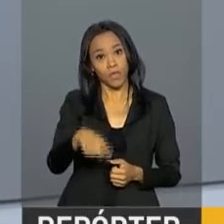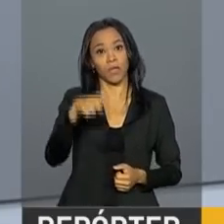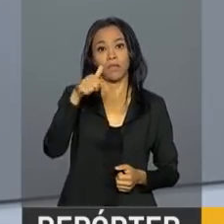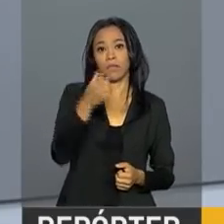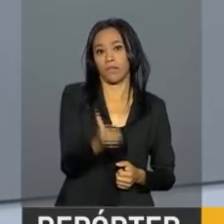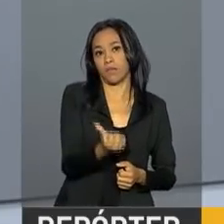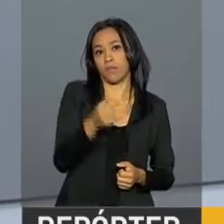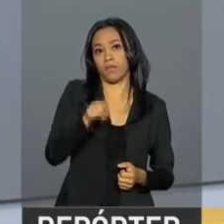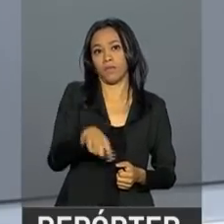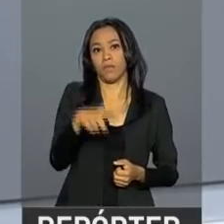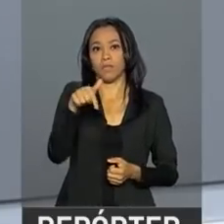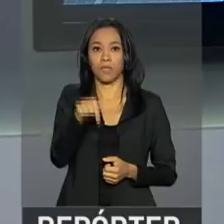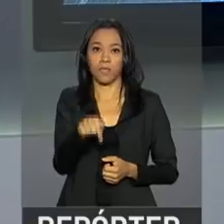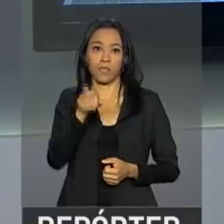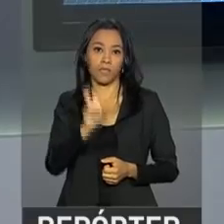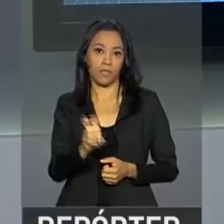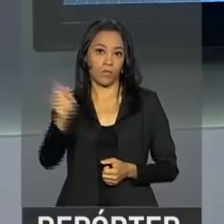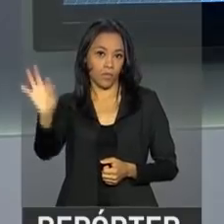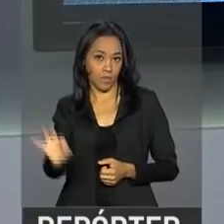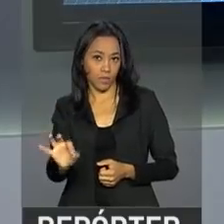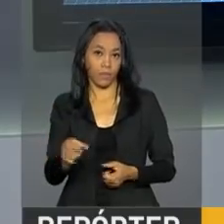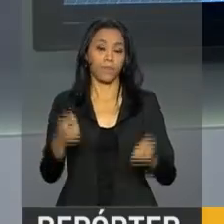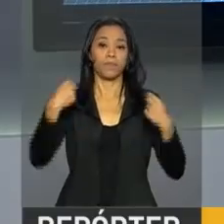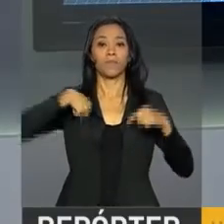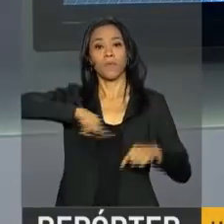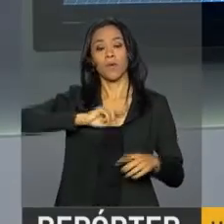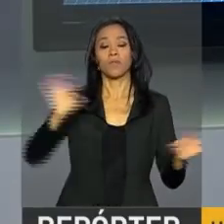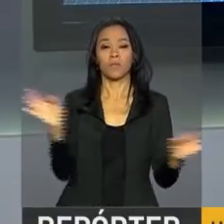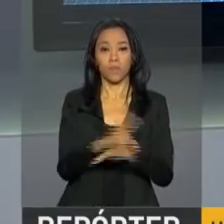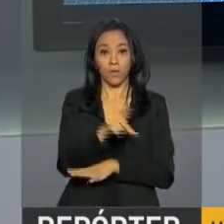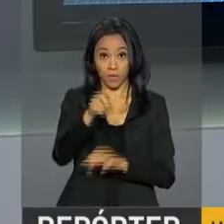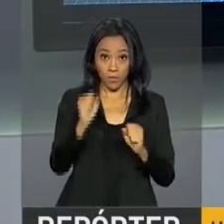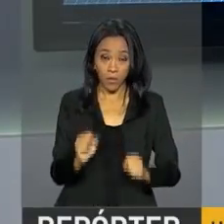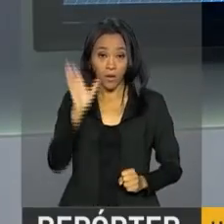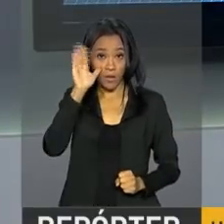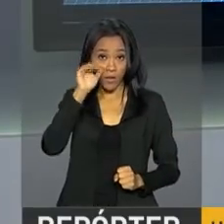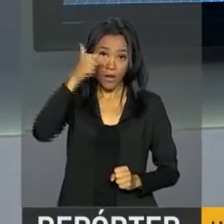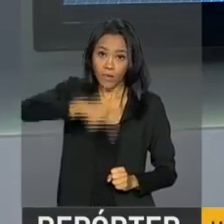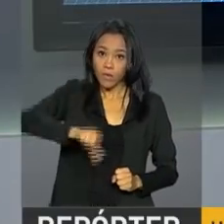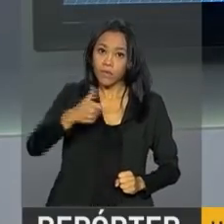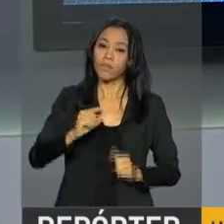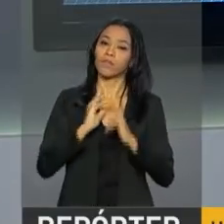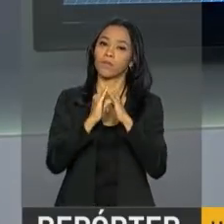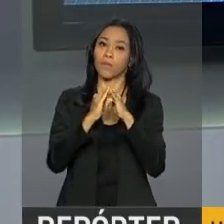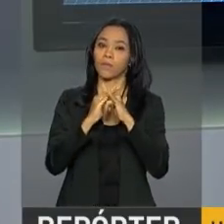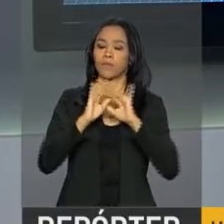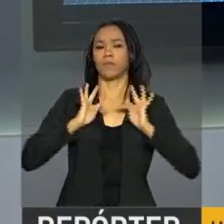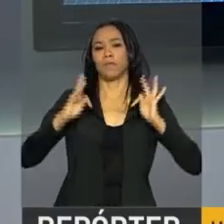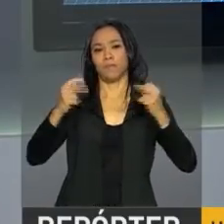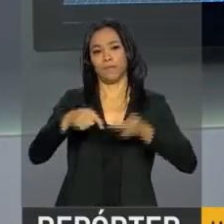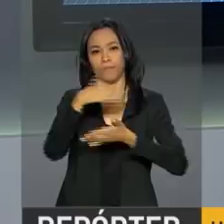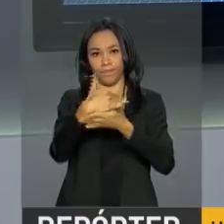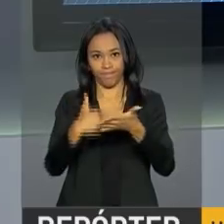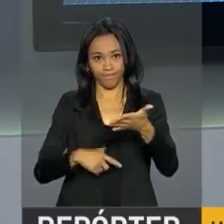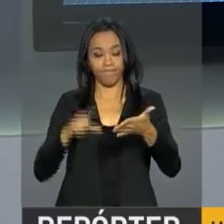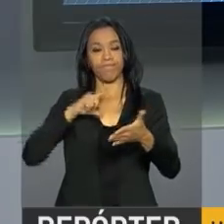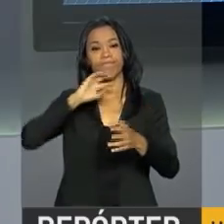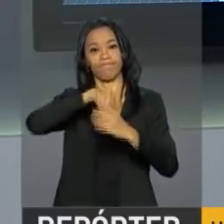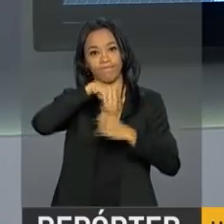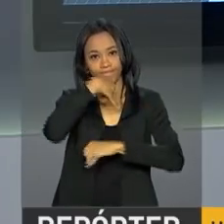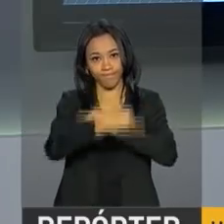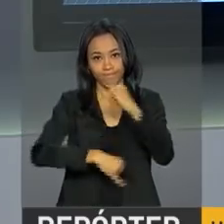6,75 por cento nós ficamos por aqui você pode rever as reportagens no youtube e toda a nossa programação